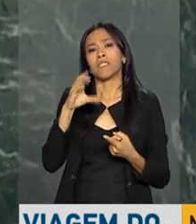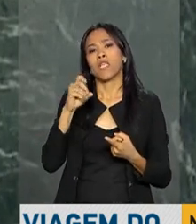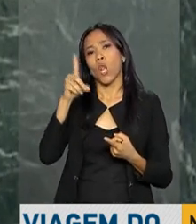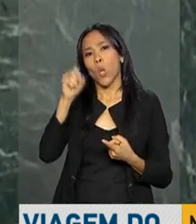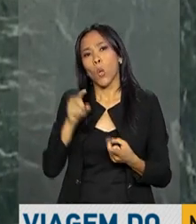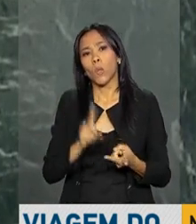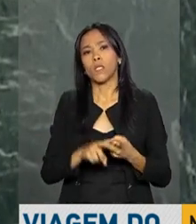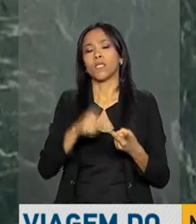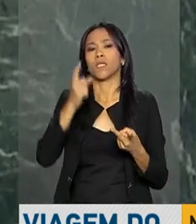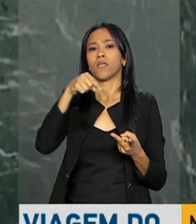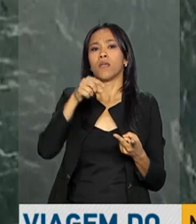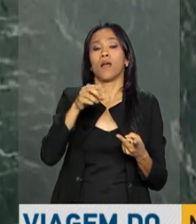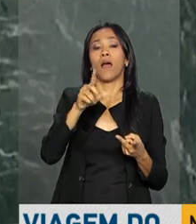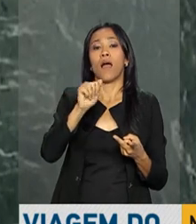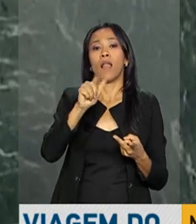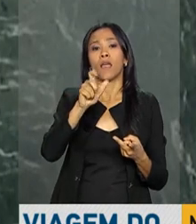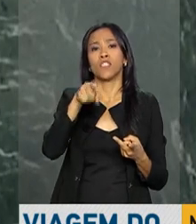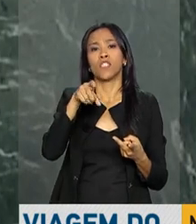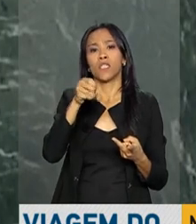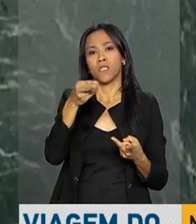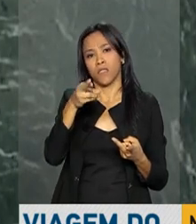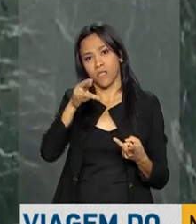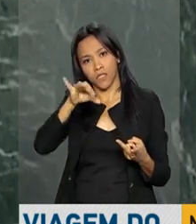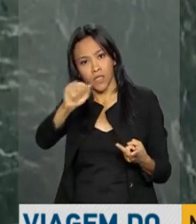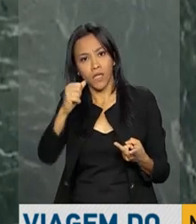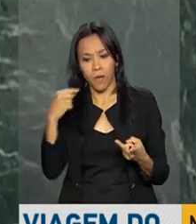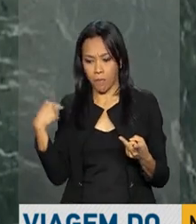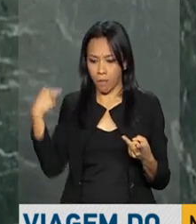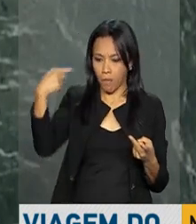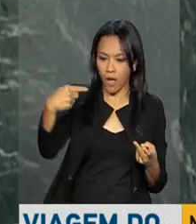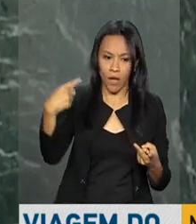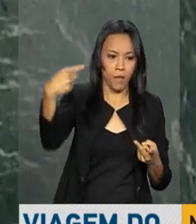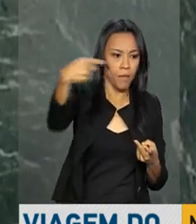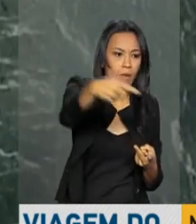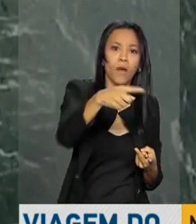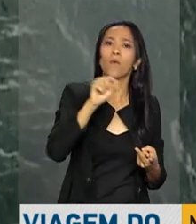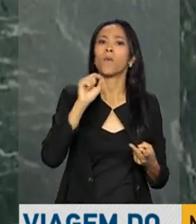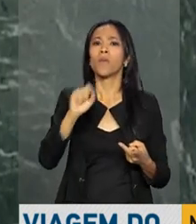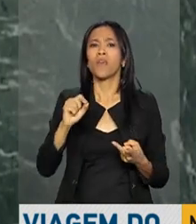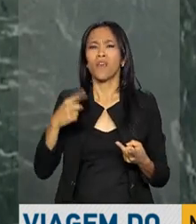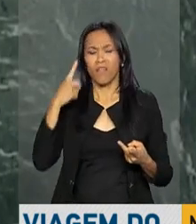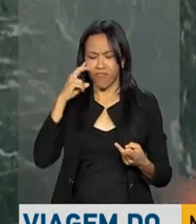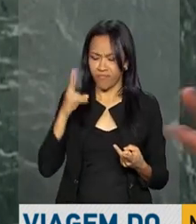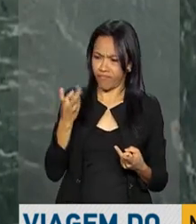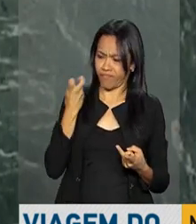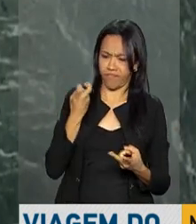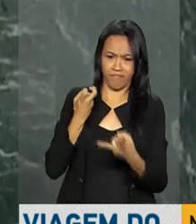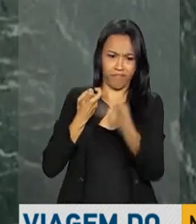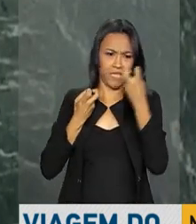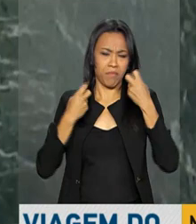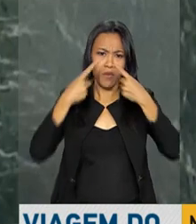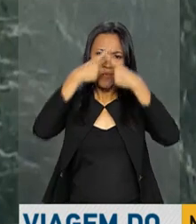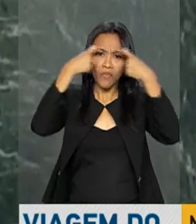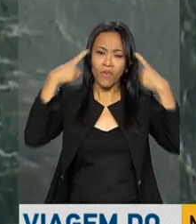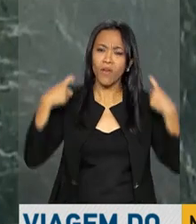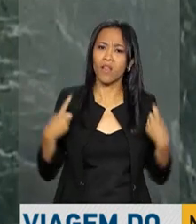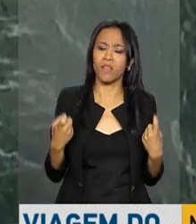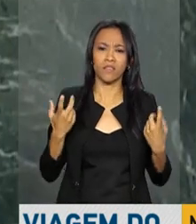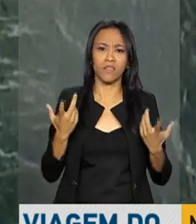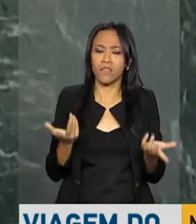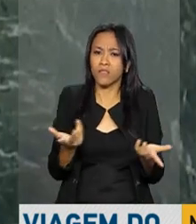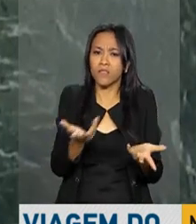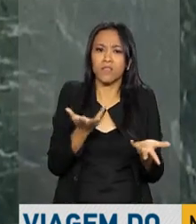de Alexandria, Manchester, reiteradas manifestações de violência covarde não nos